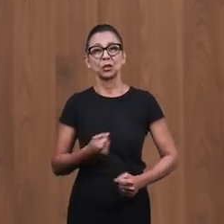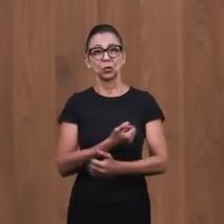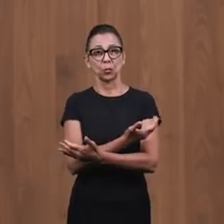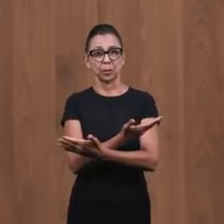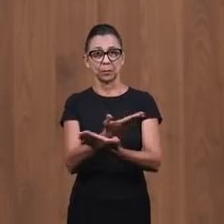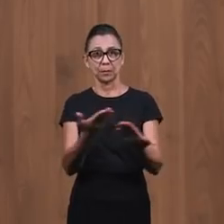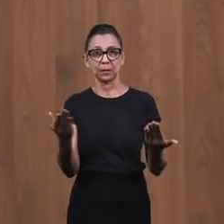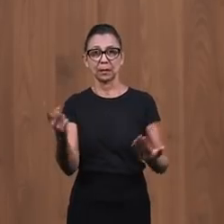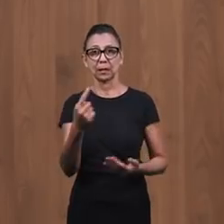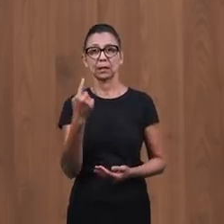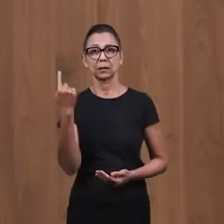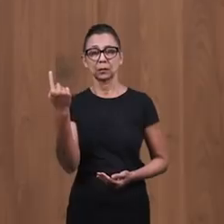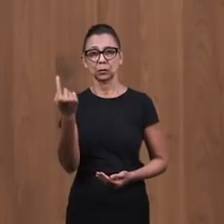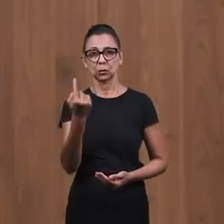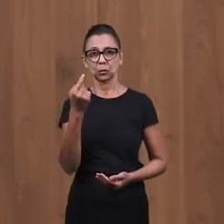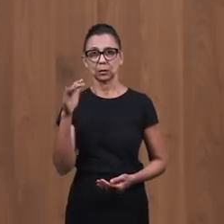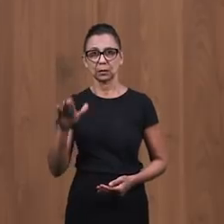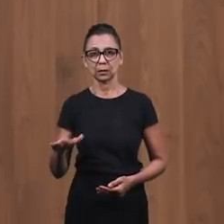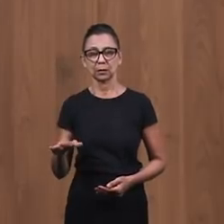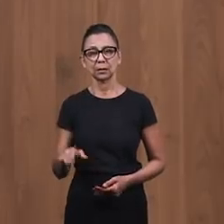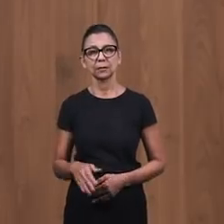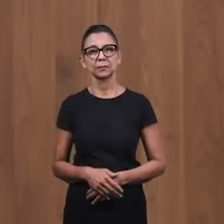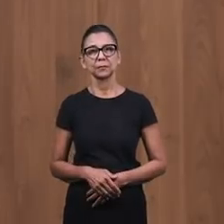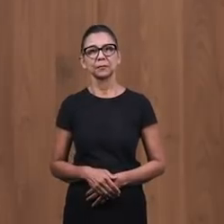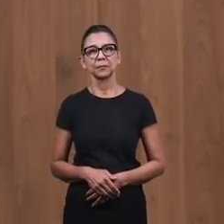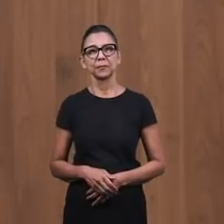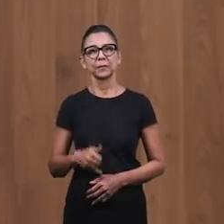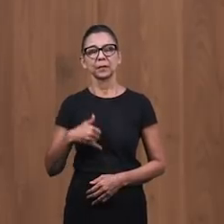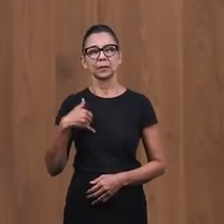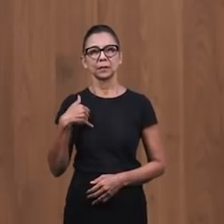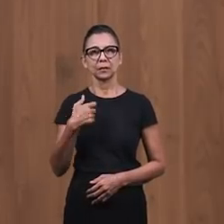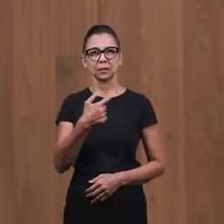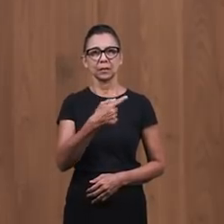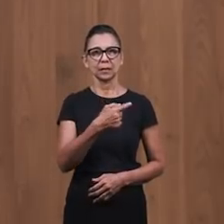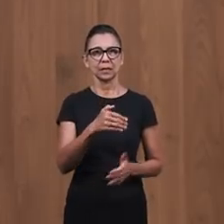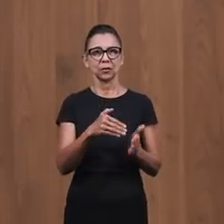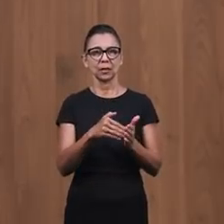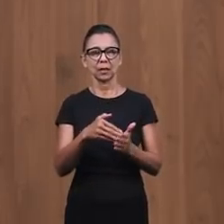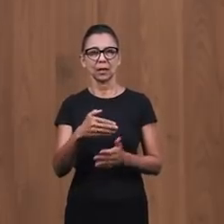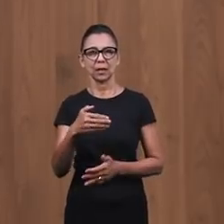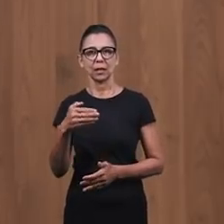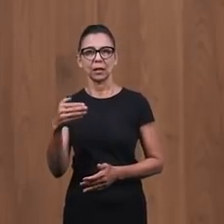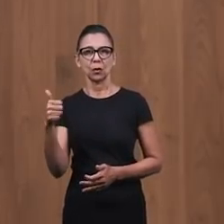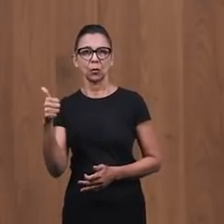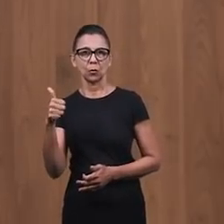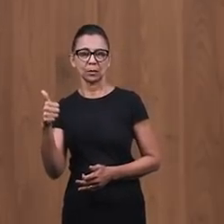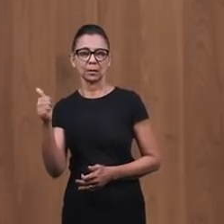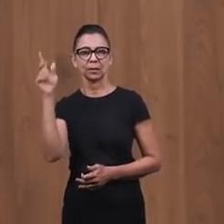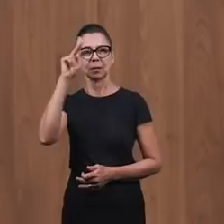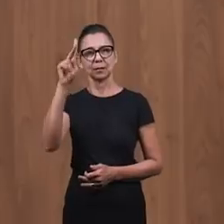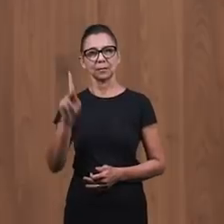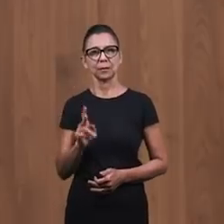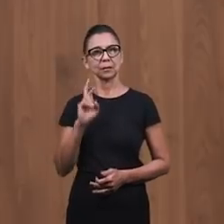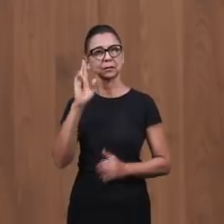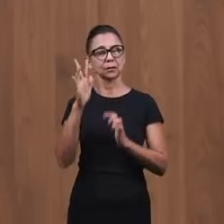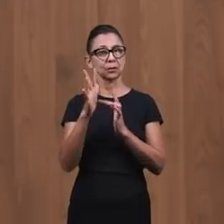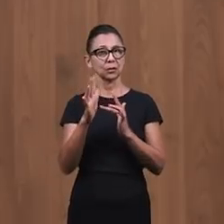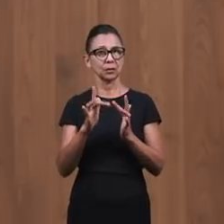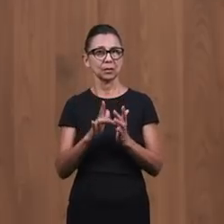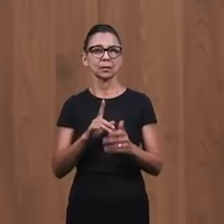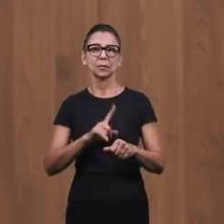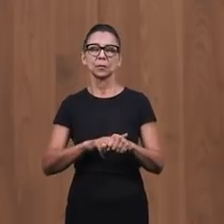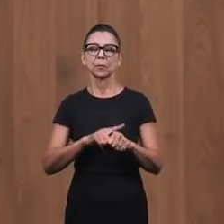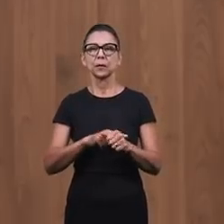saudamos a todos os intermediários, crianças de 7 a 11 anos de idade, com a paz do Senhor